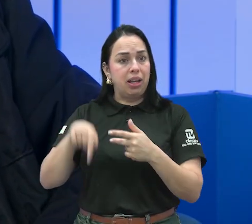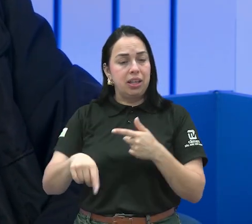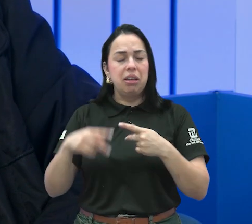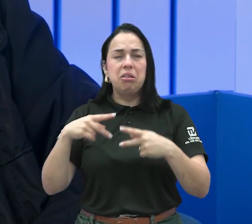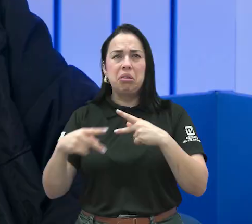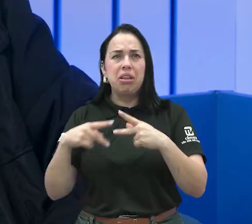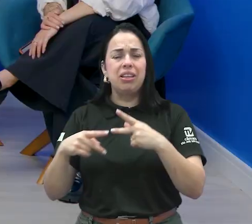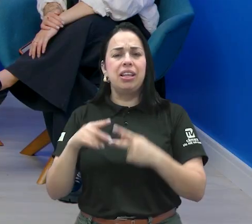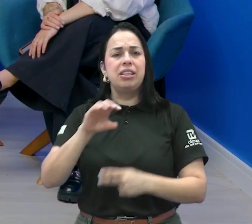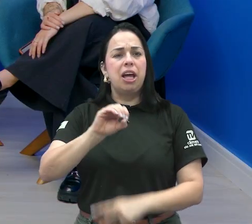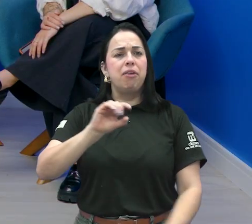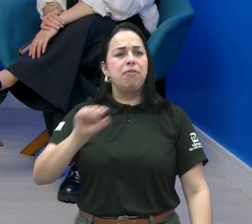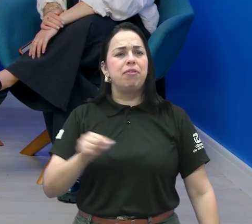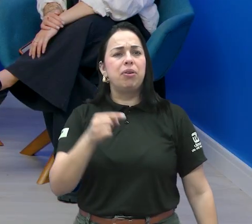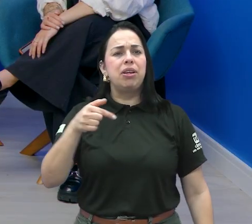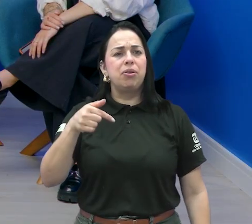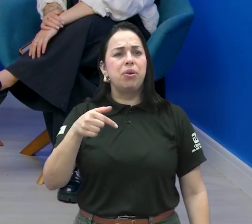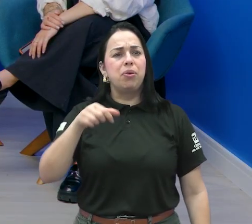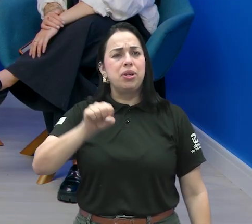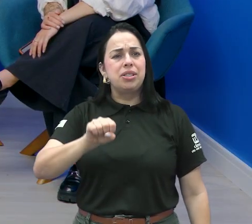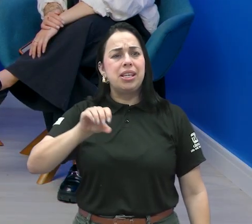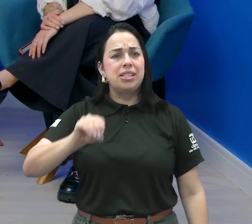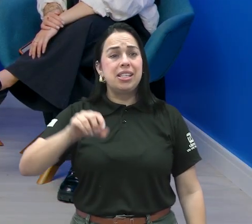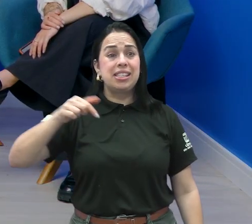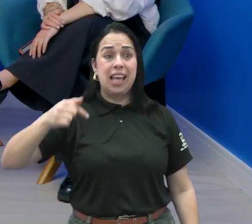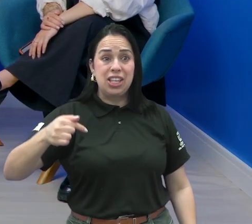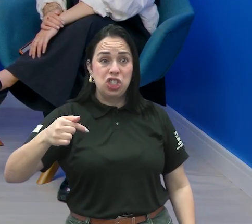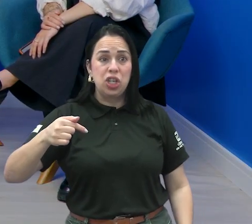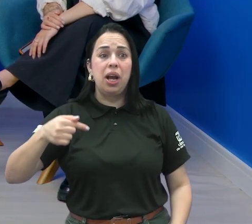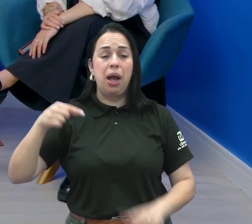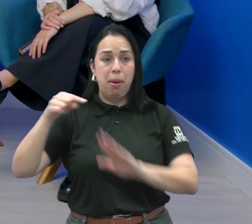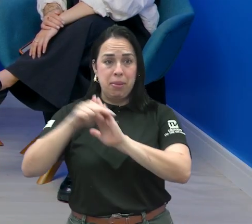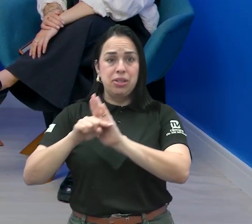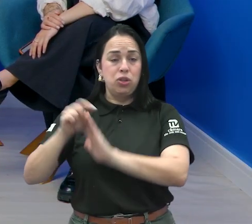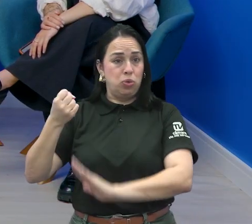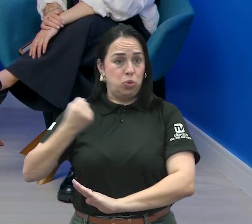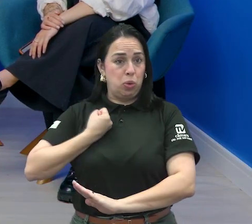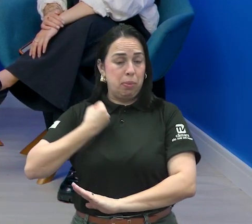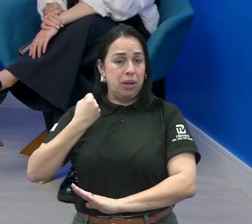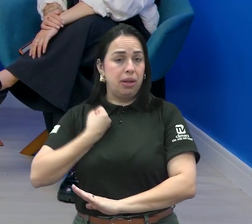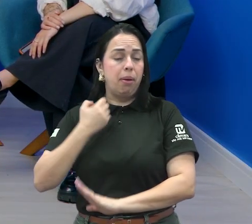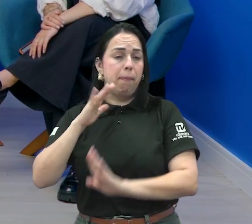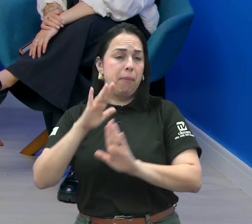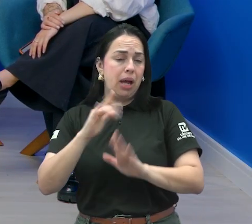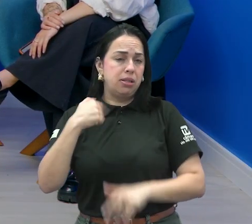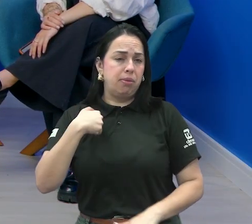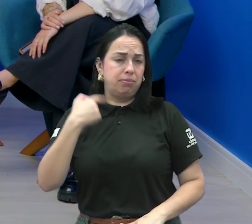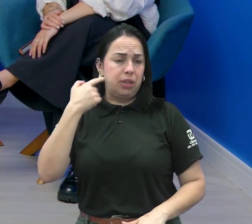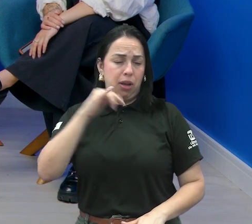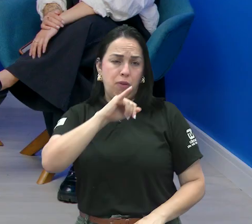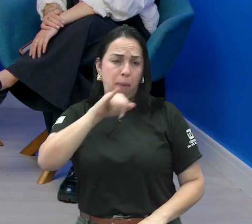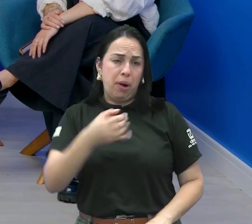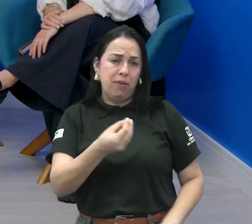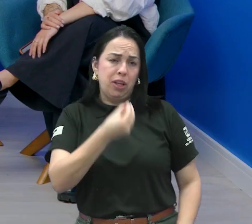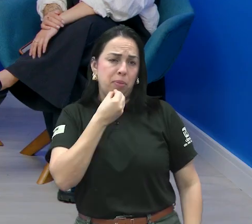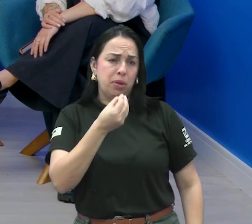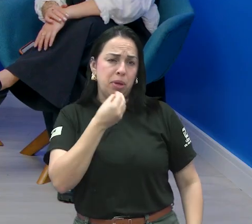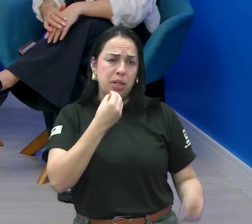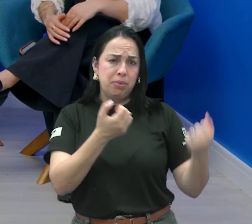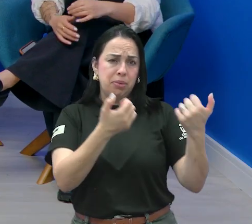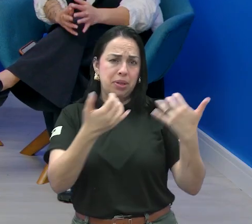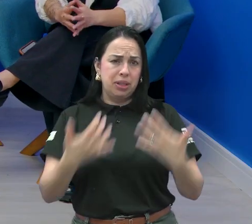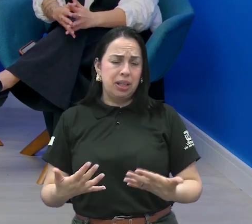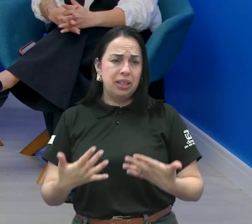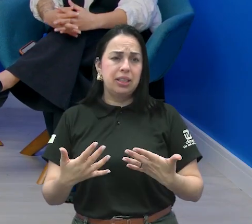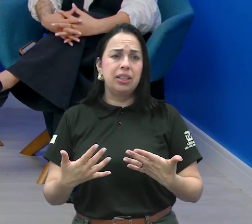IDH, 0,807. Né? No entanto, eu prefiro pensar, até aproveitando a oportunidade, de que